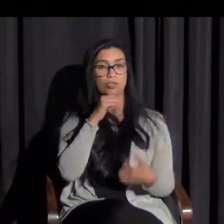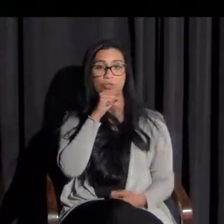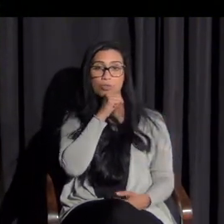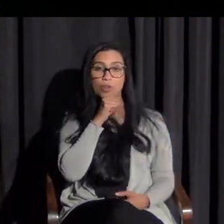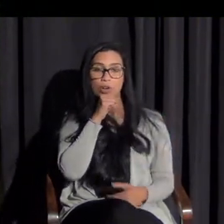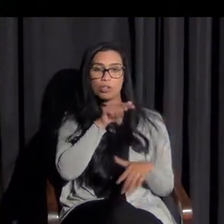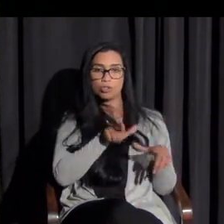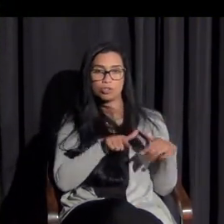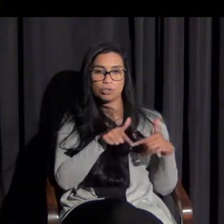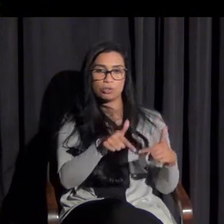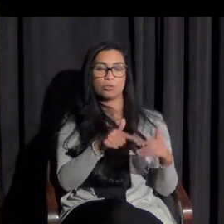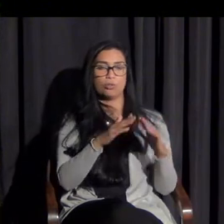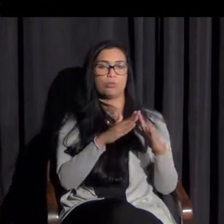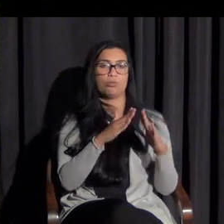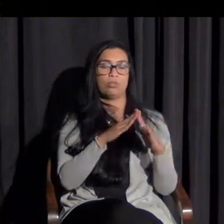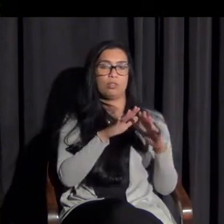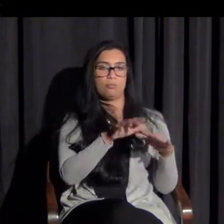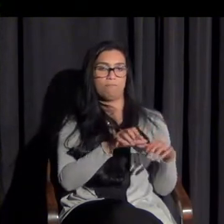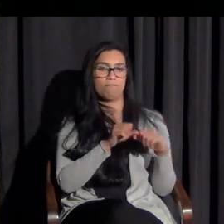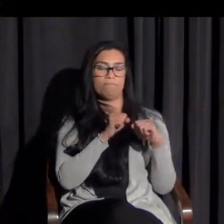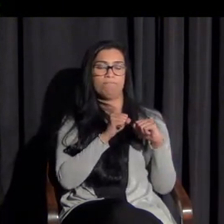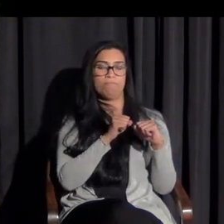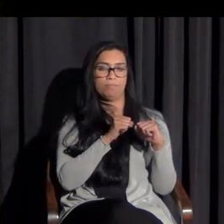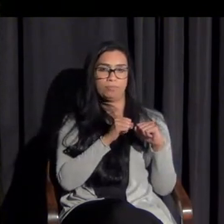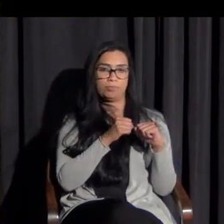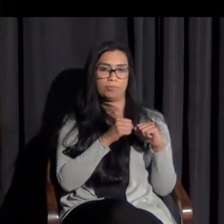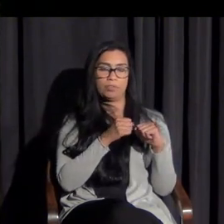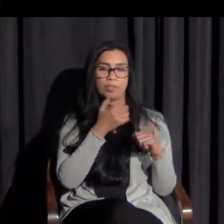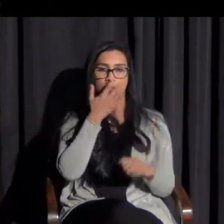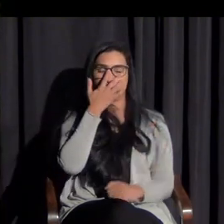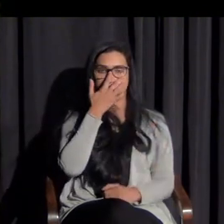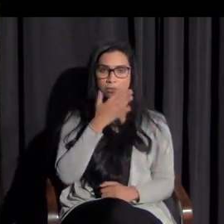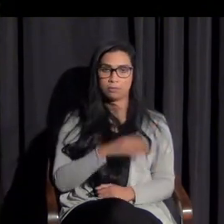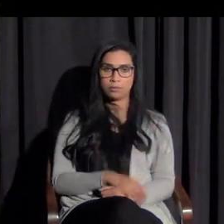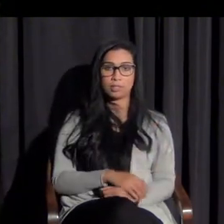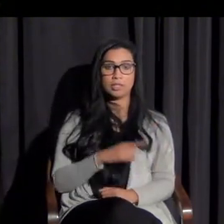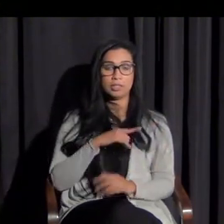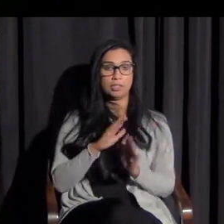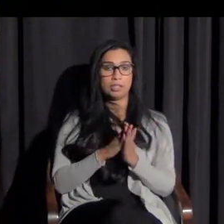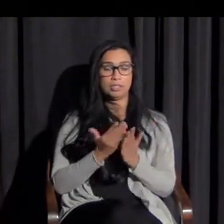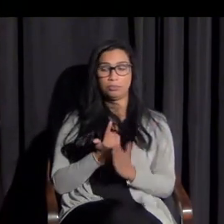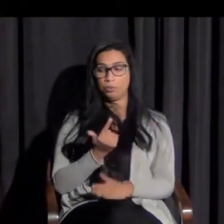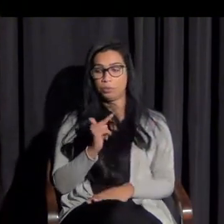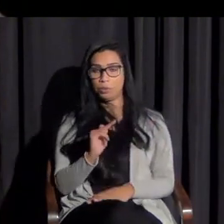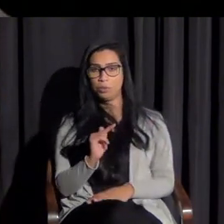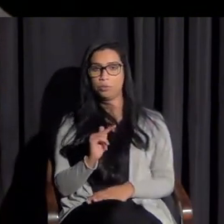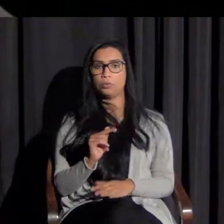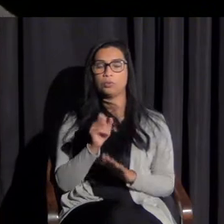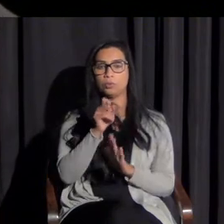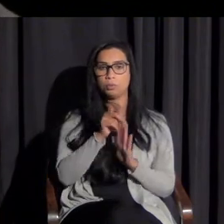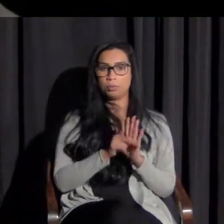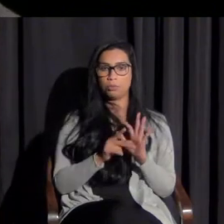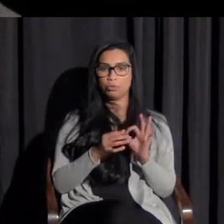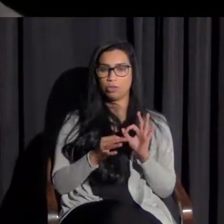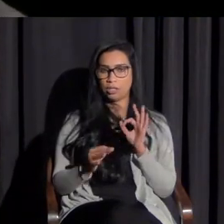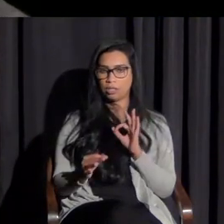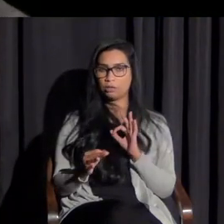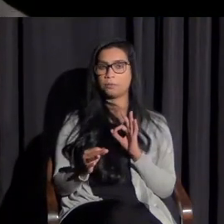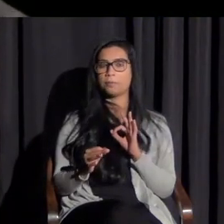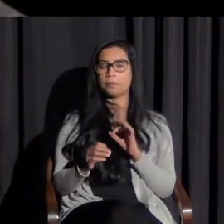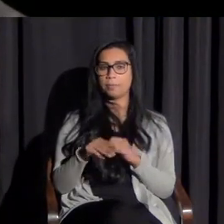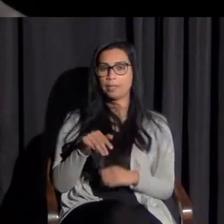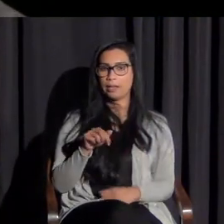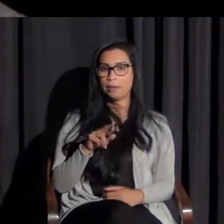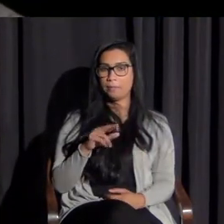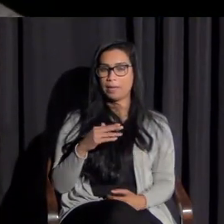moradia. Né. O outro livro, que é resultado de um projeto de extensão, foi coordenado pela Márcia Gobbi